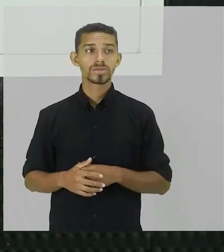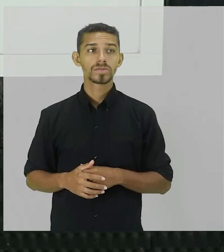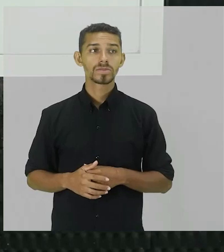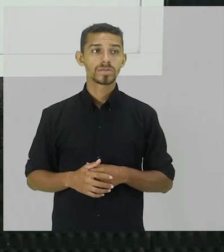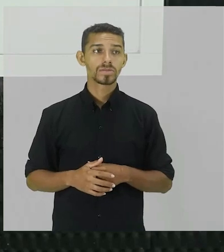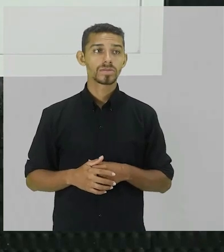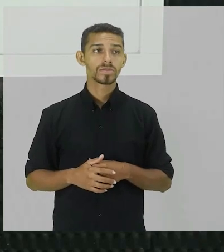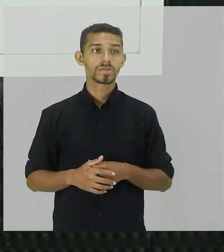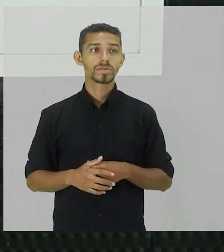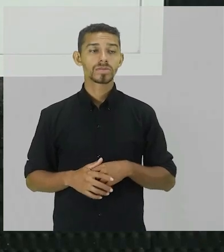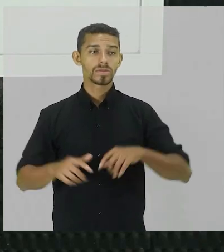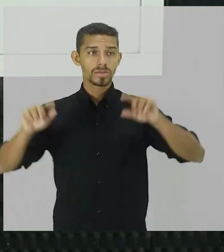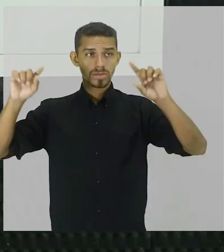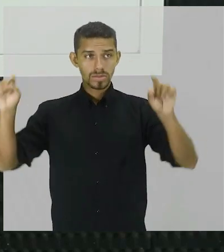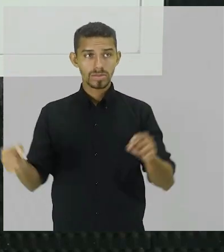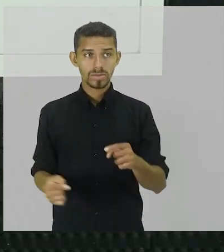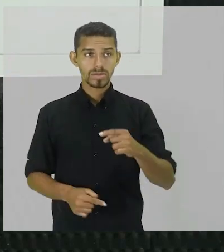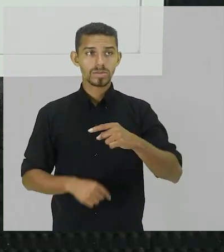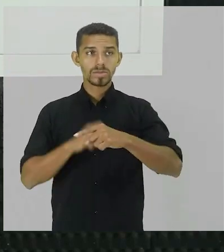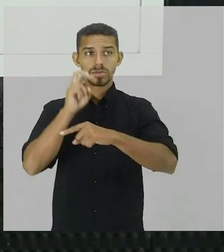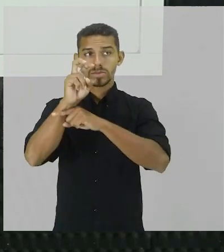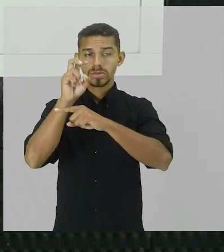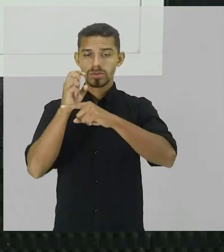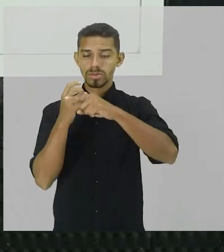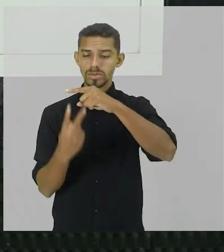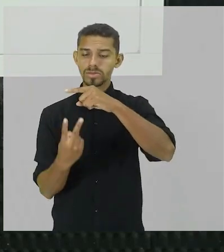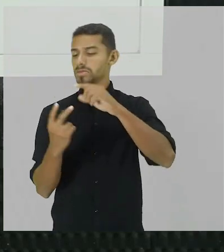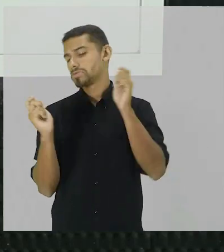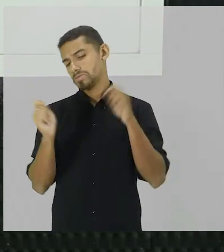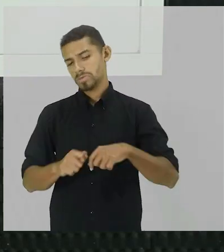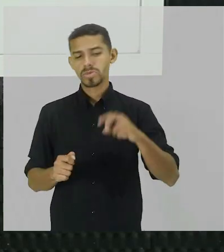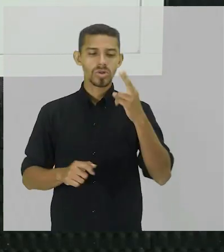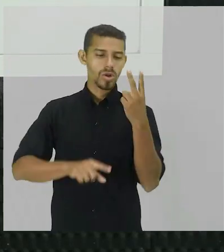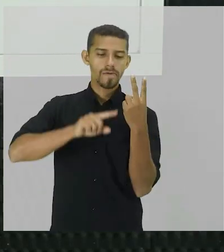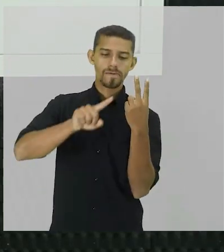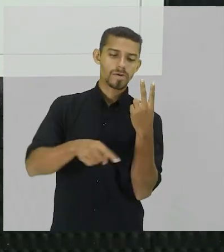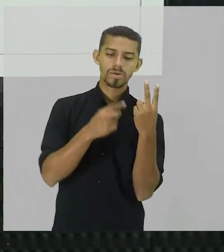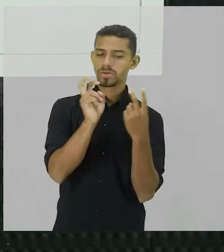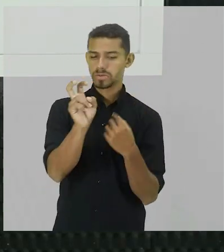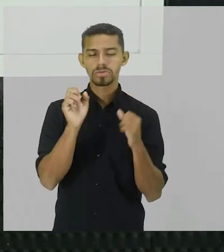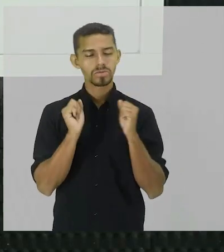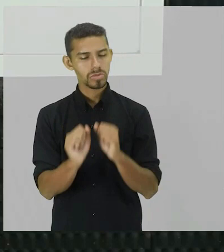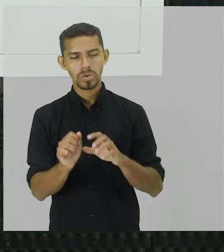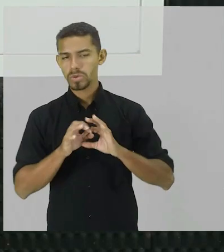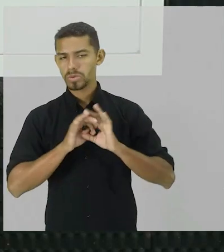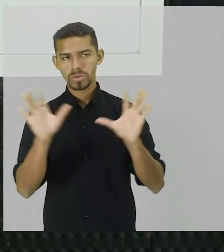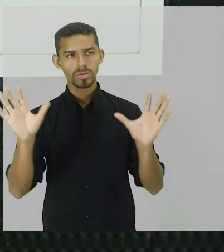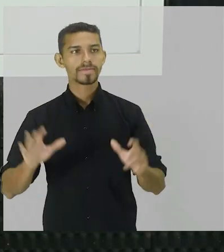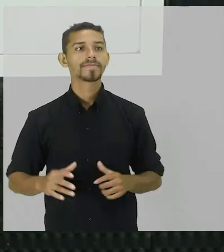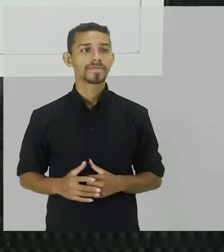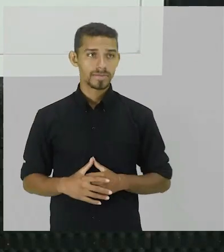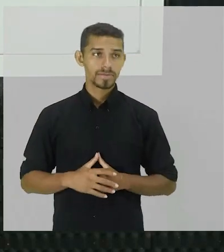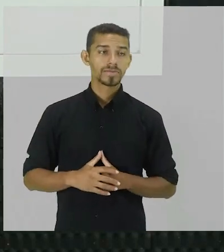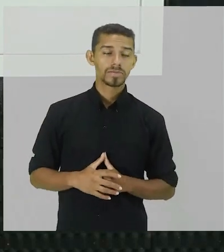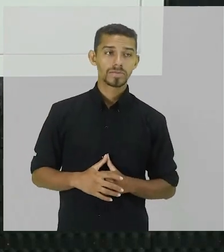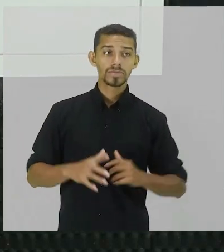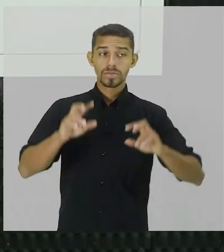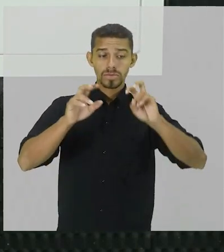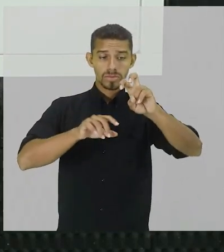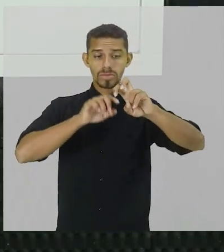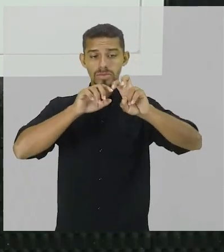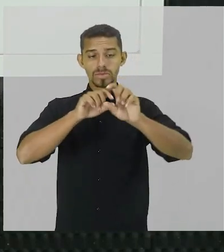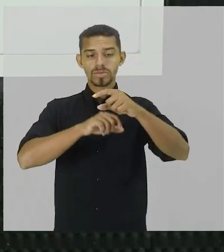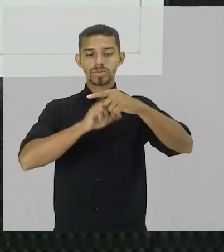meios. Só, mas se eu quiser colocar 2,5, pode? Pode. Não tem problema não. Multiplicado pela